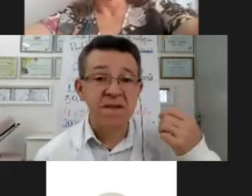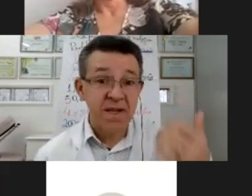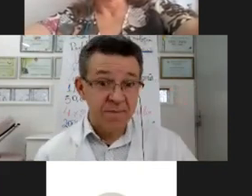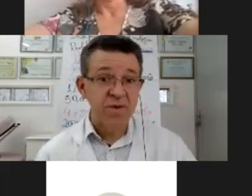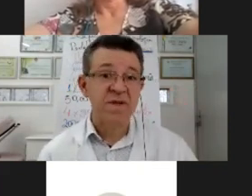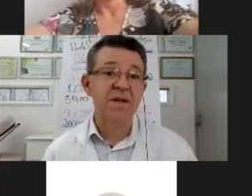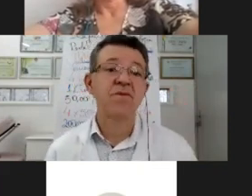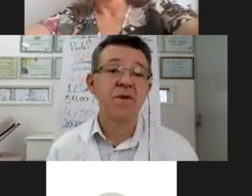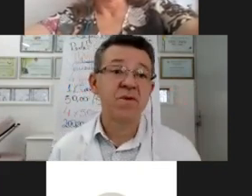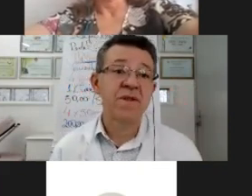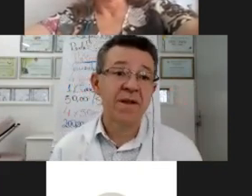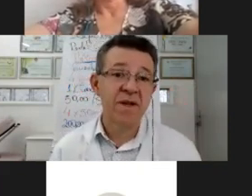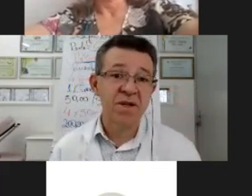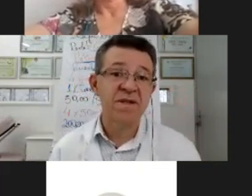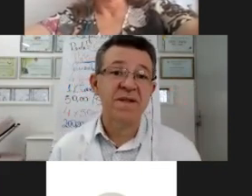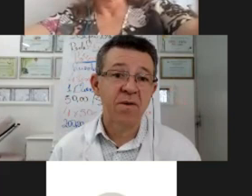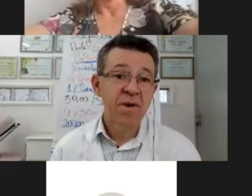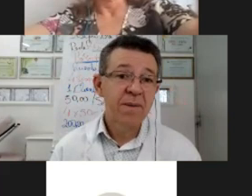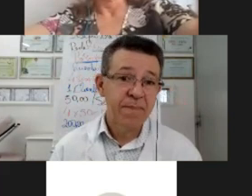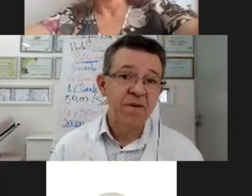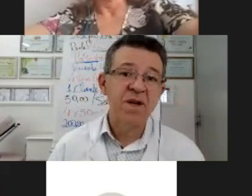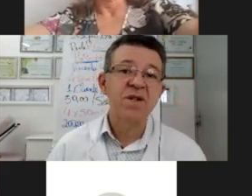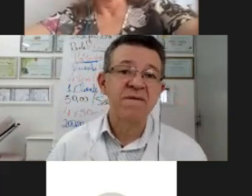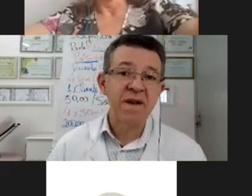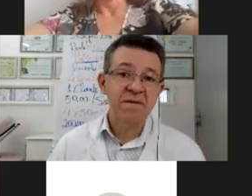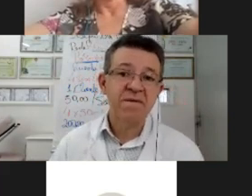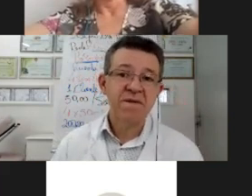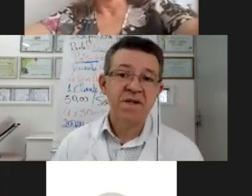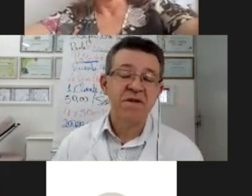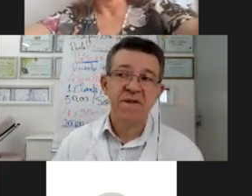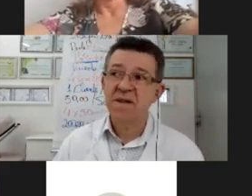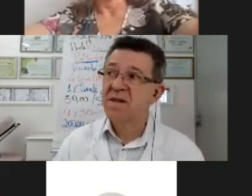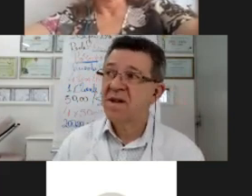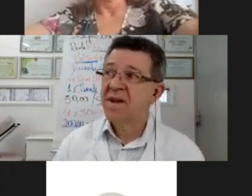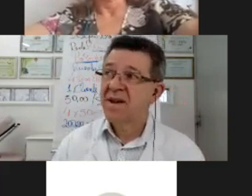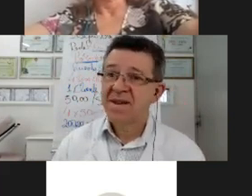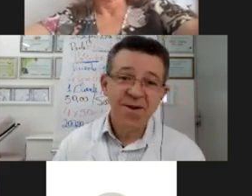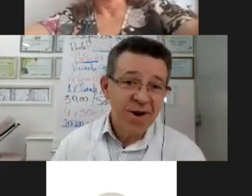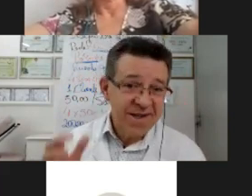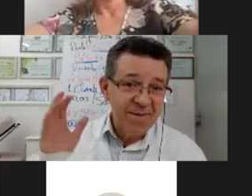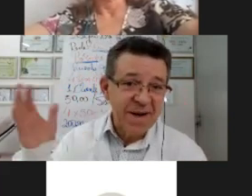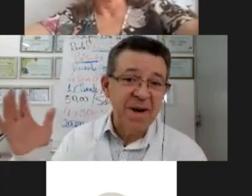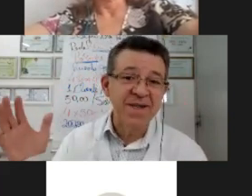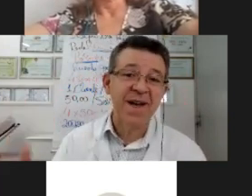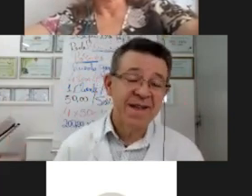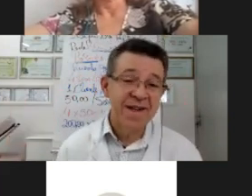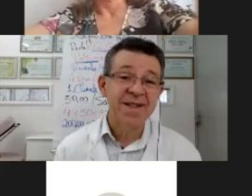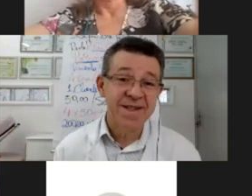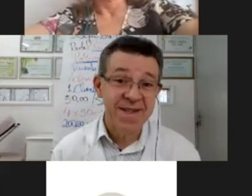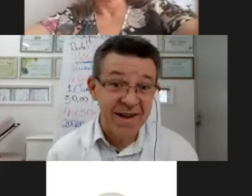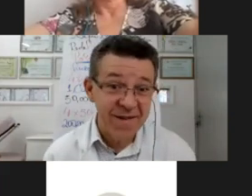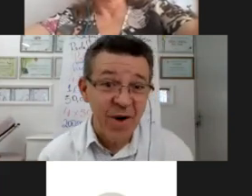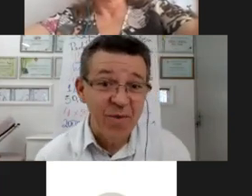de 60% do resultado da gestação pelo que a gente veio, que a gente fez. E agora, semana passada,